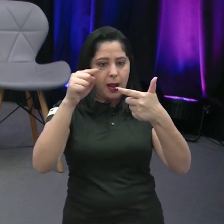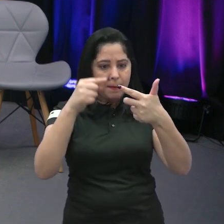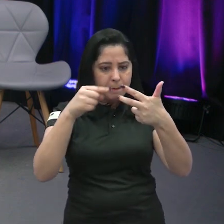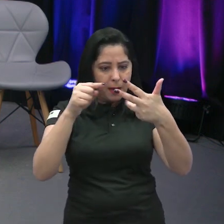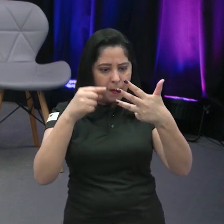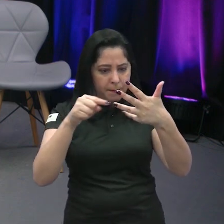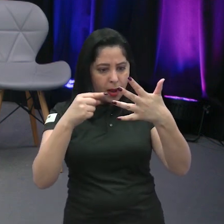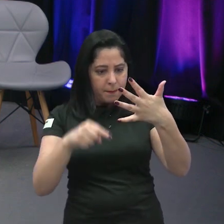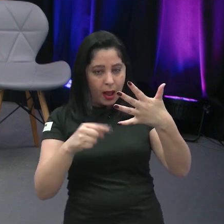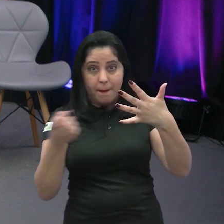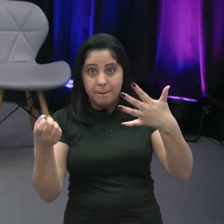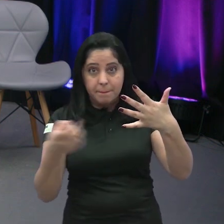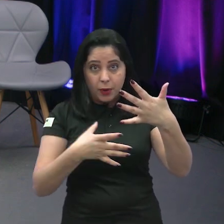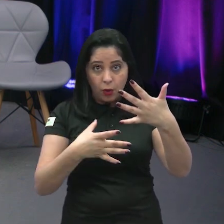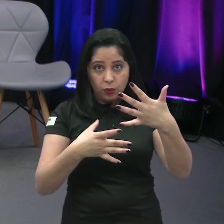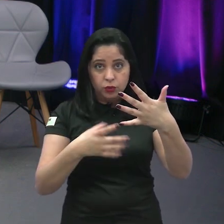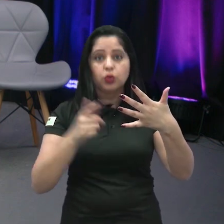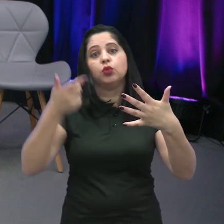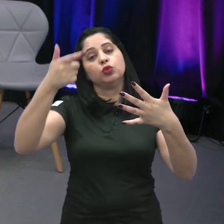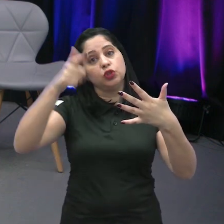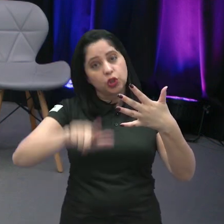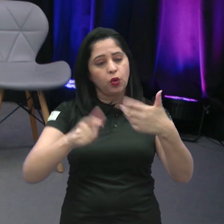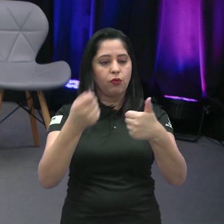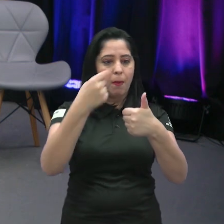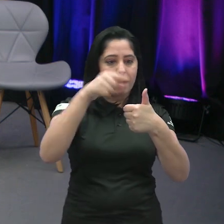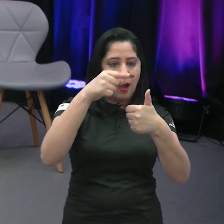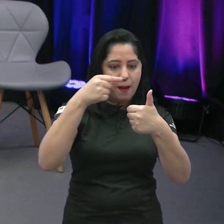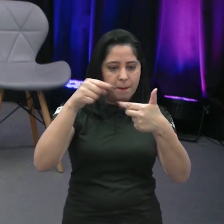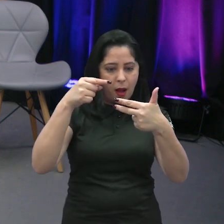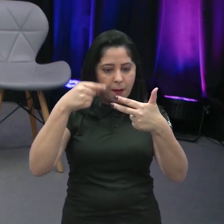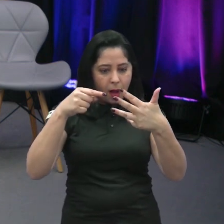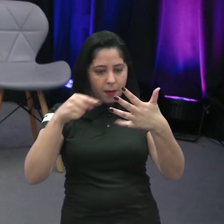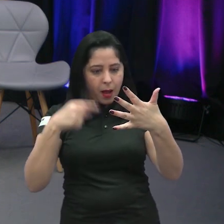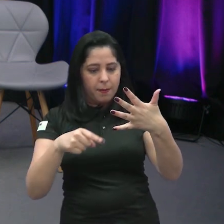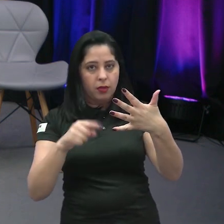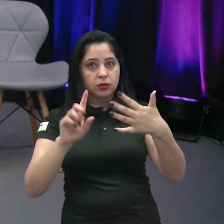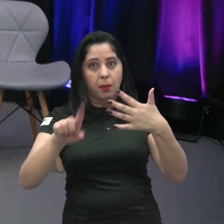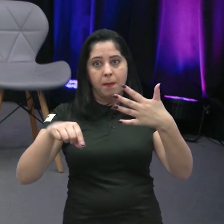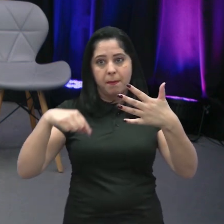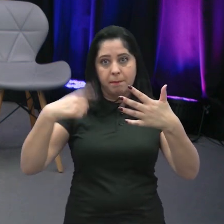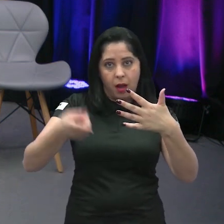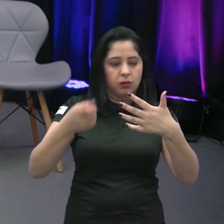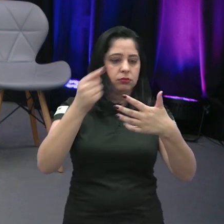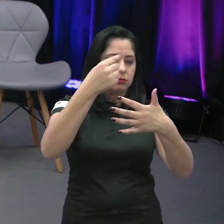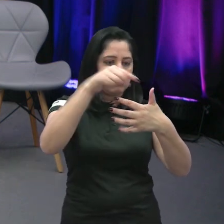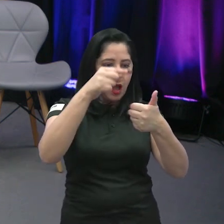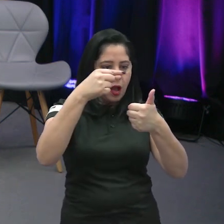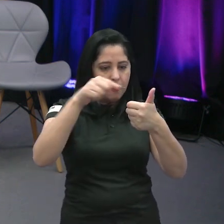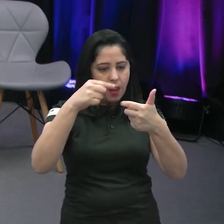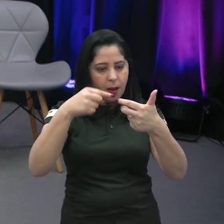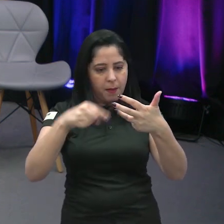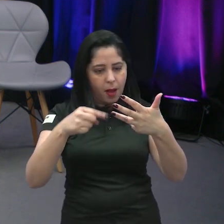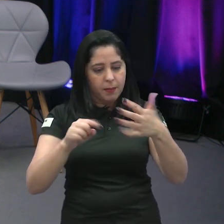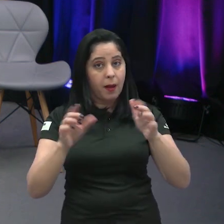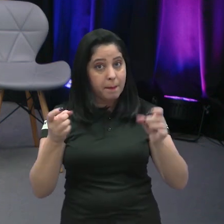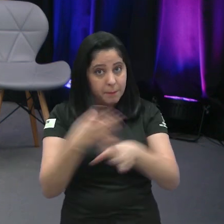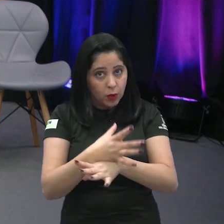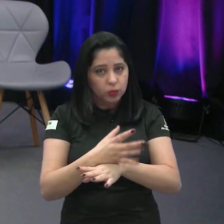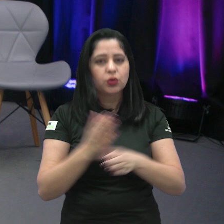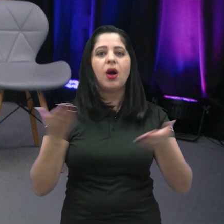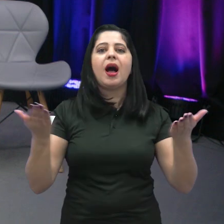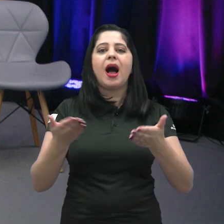outro. Terminou todo esse trabalho, agora é o momento da gente voltar à calma, do nosso